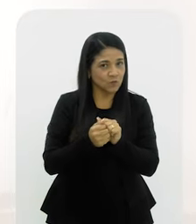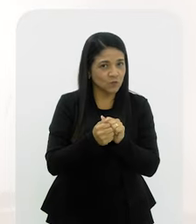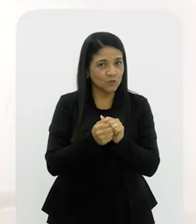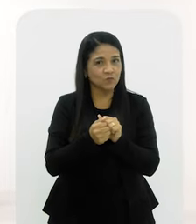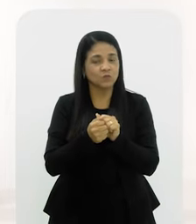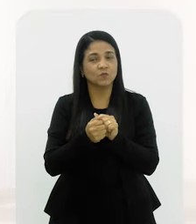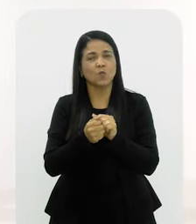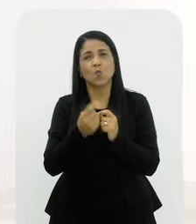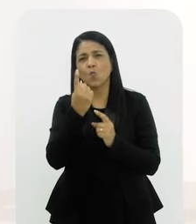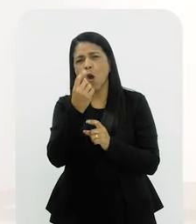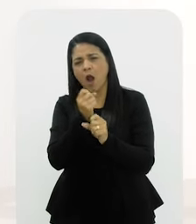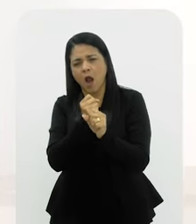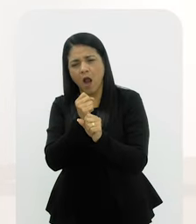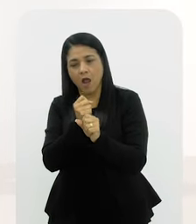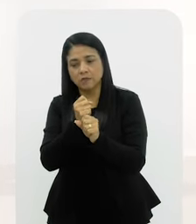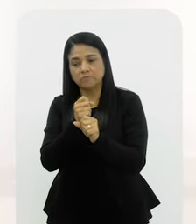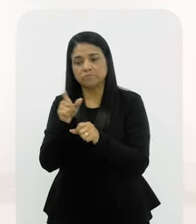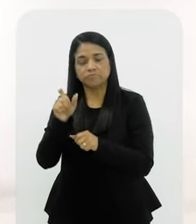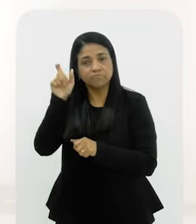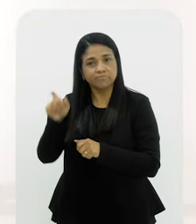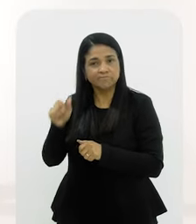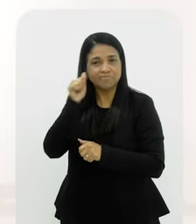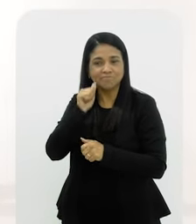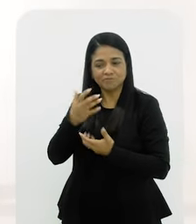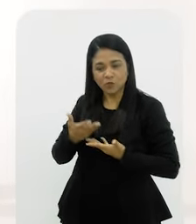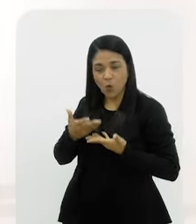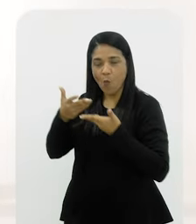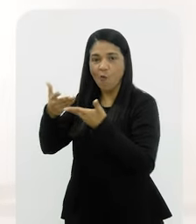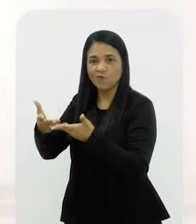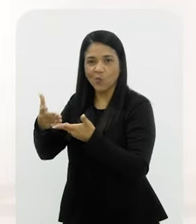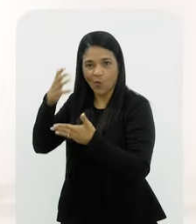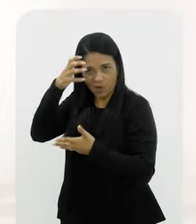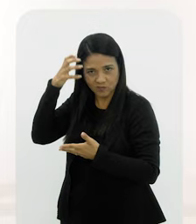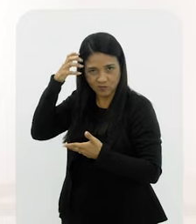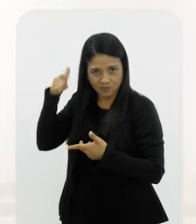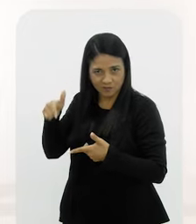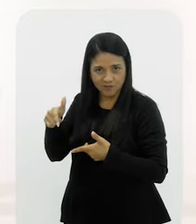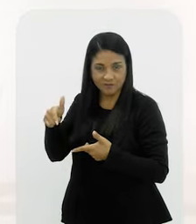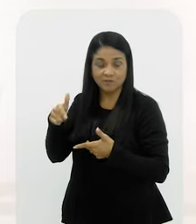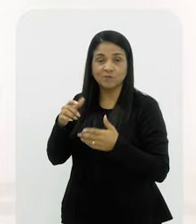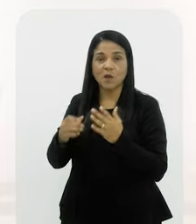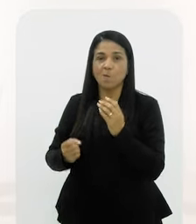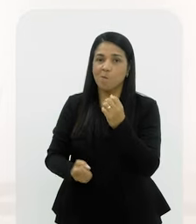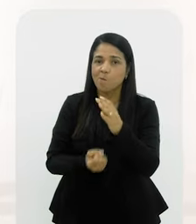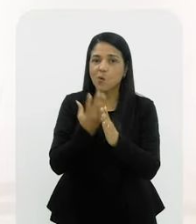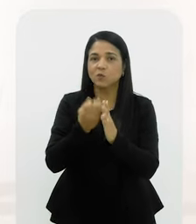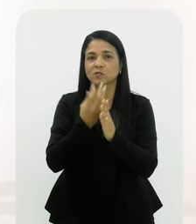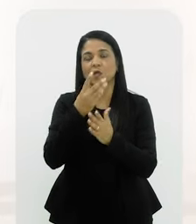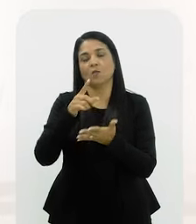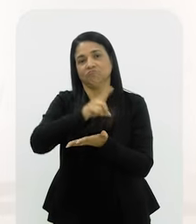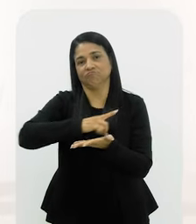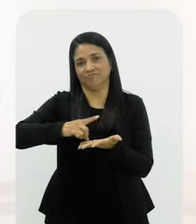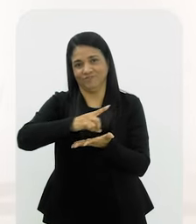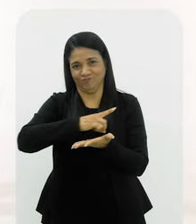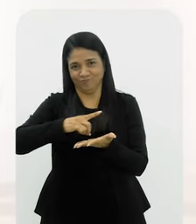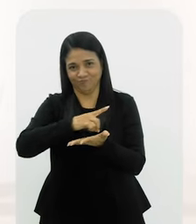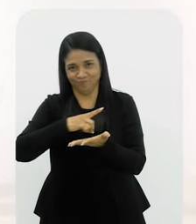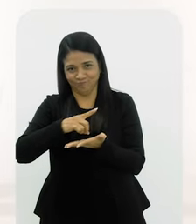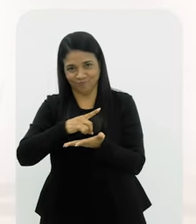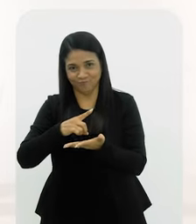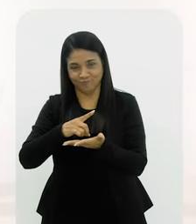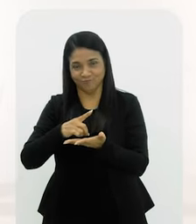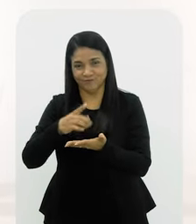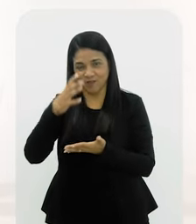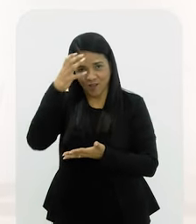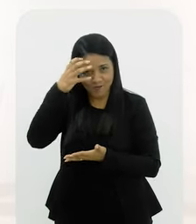E com um ano, tocando já um ano com ela, ela me convidou para ser assistente de produção do disco dela.